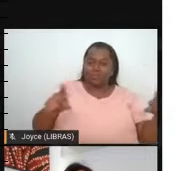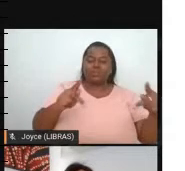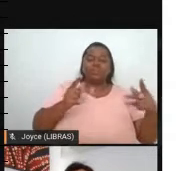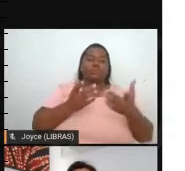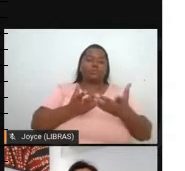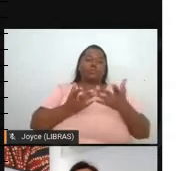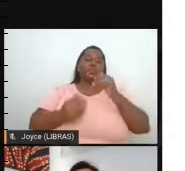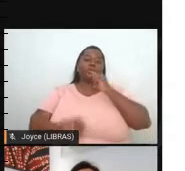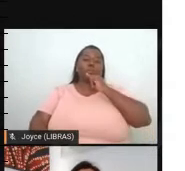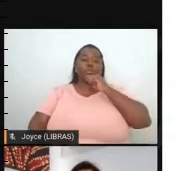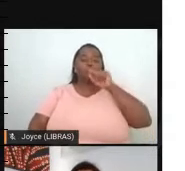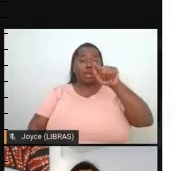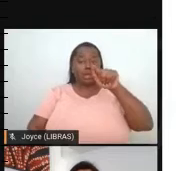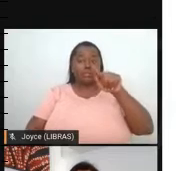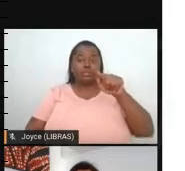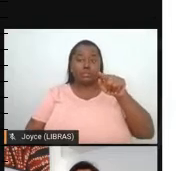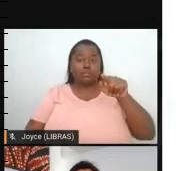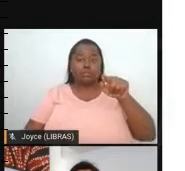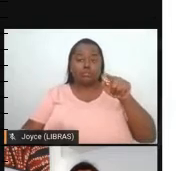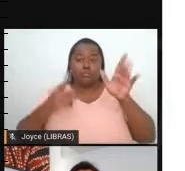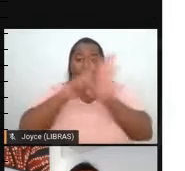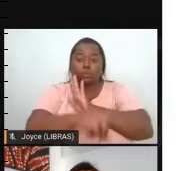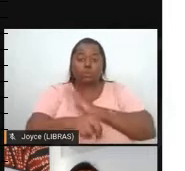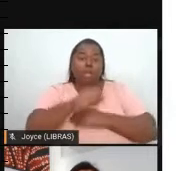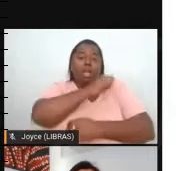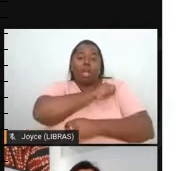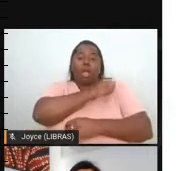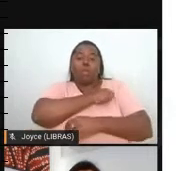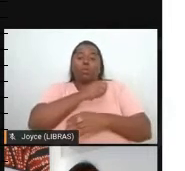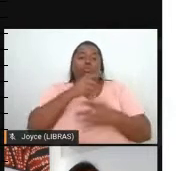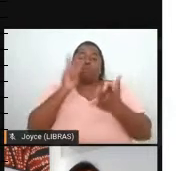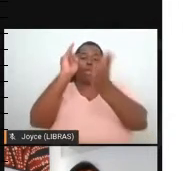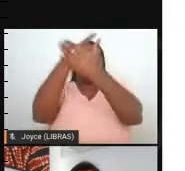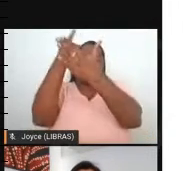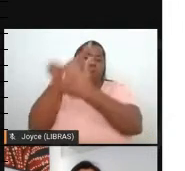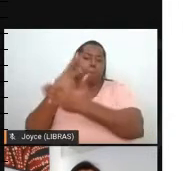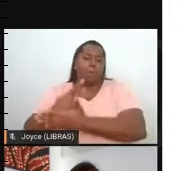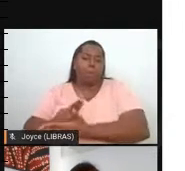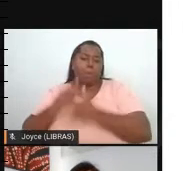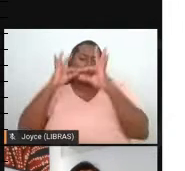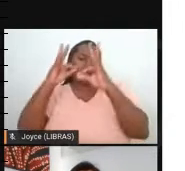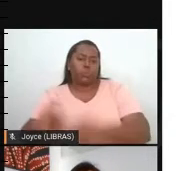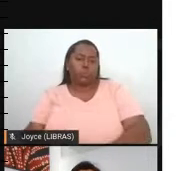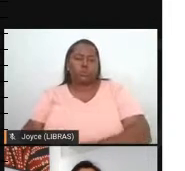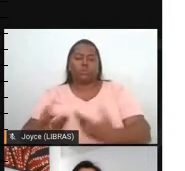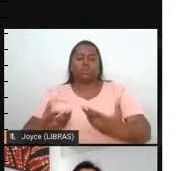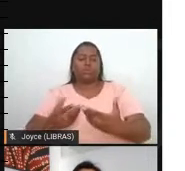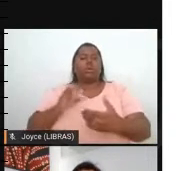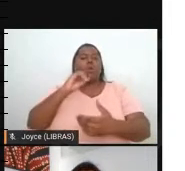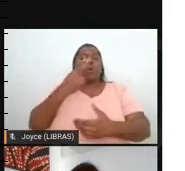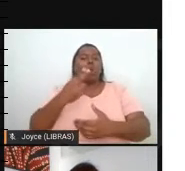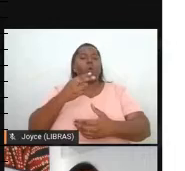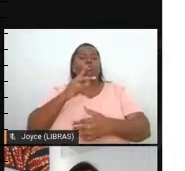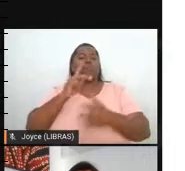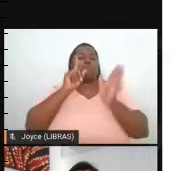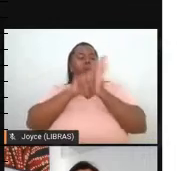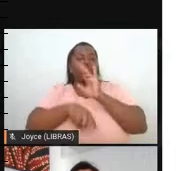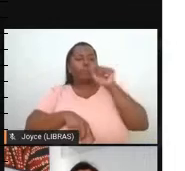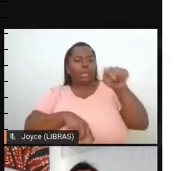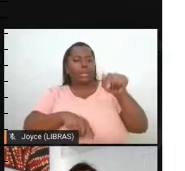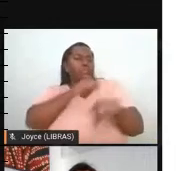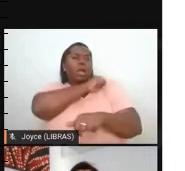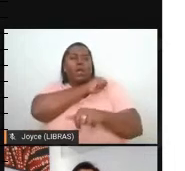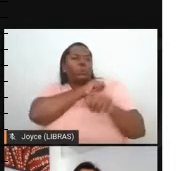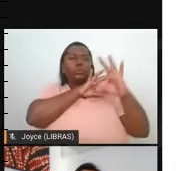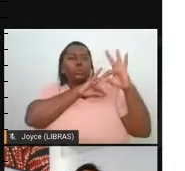essa questão, os alunos ninguém acertou, ou essa questão eles foram muito mal. Então, peraí, vamos rever esse